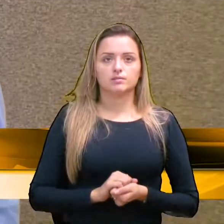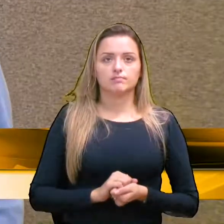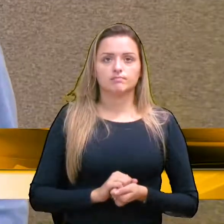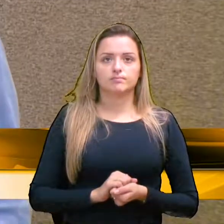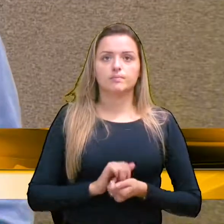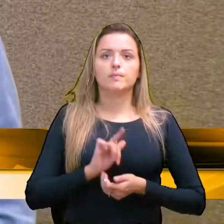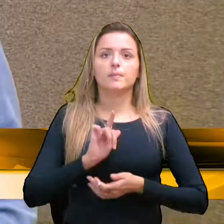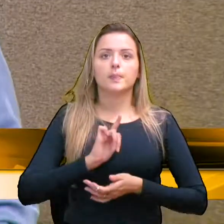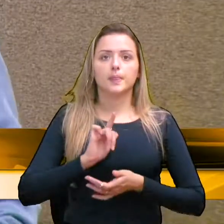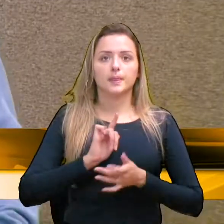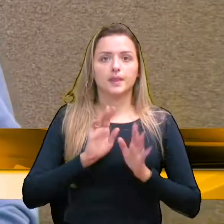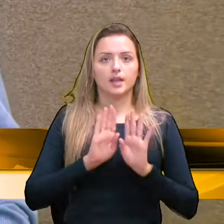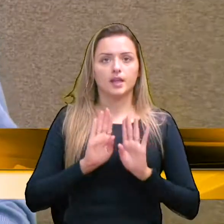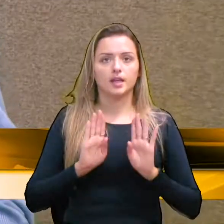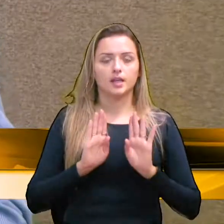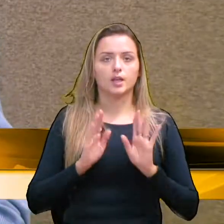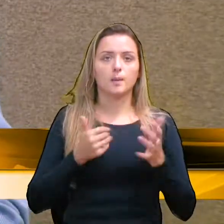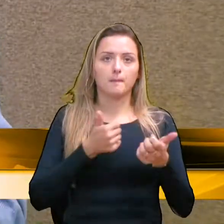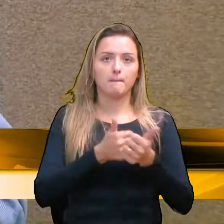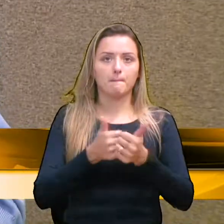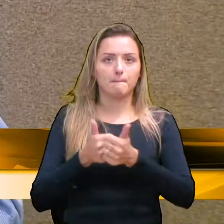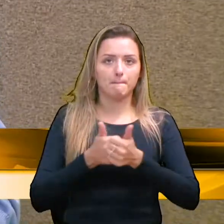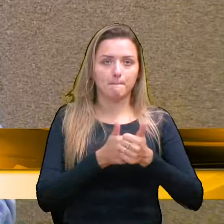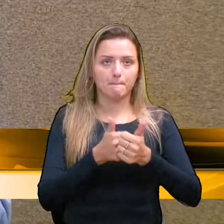as vias do loteamento Bortolini não estejam